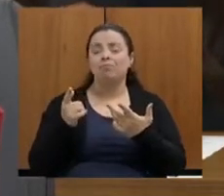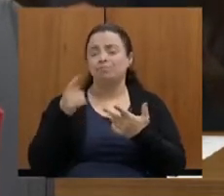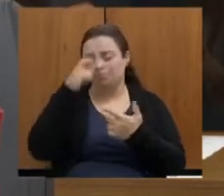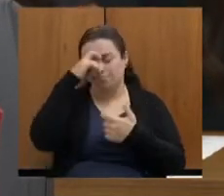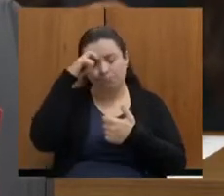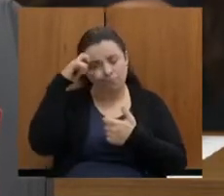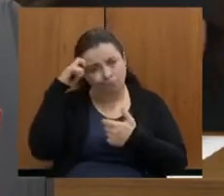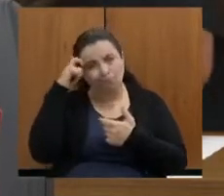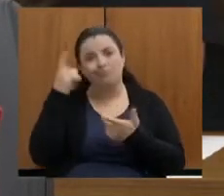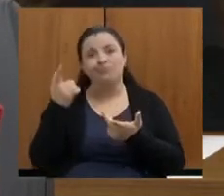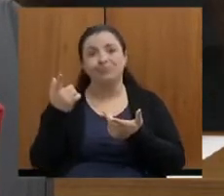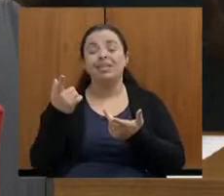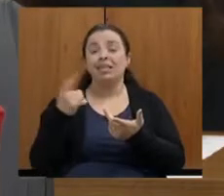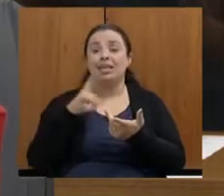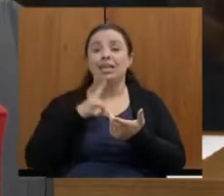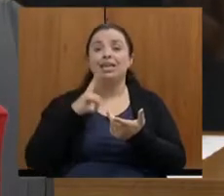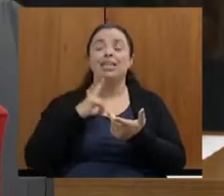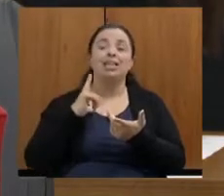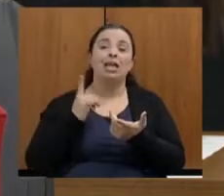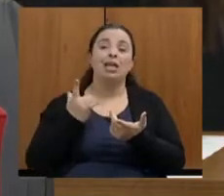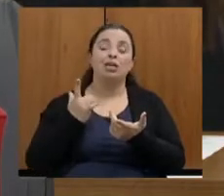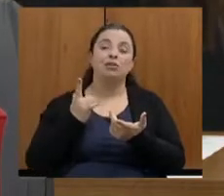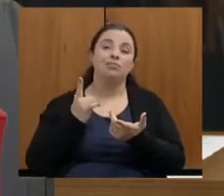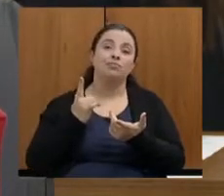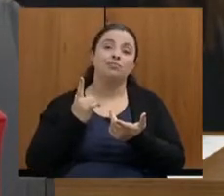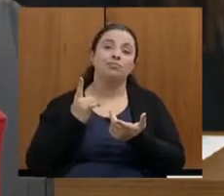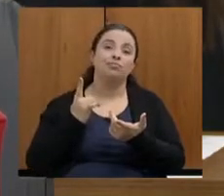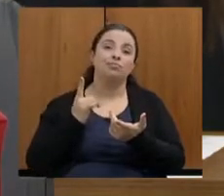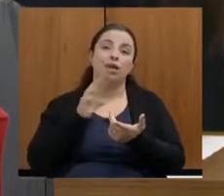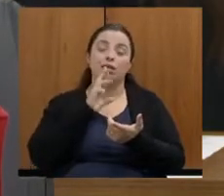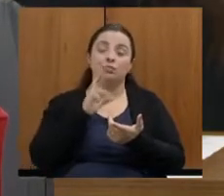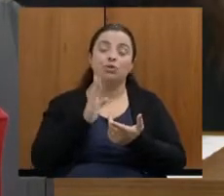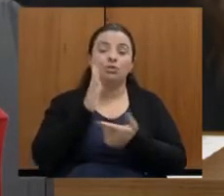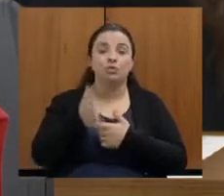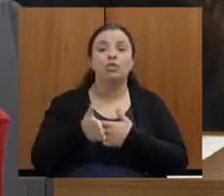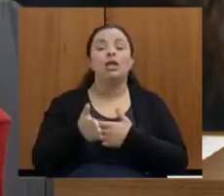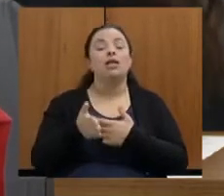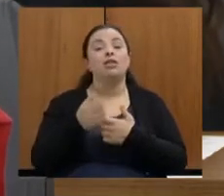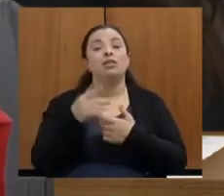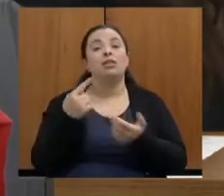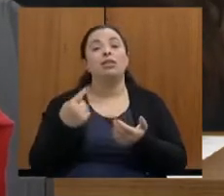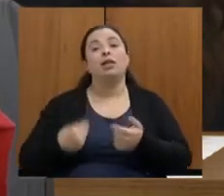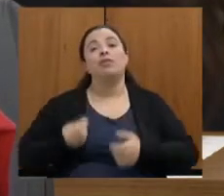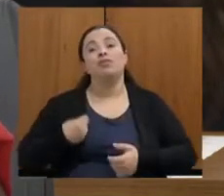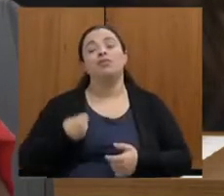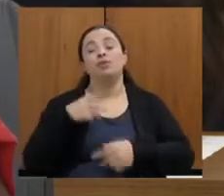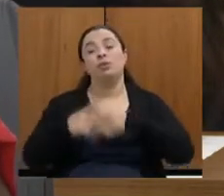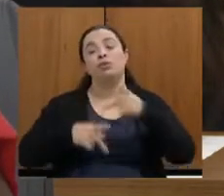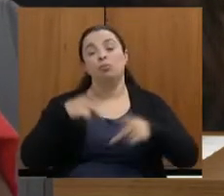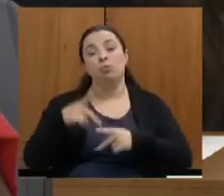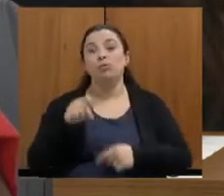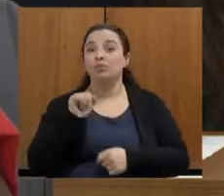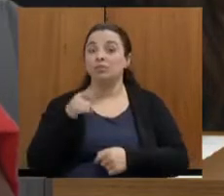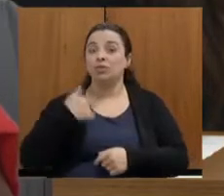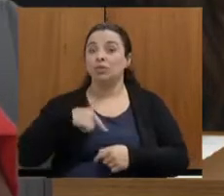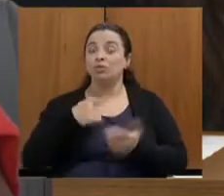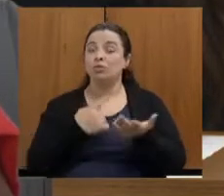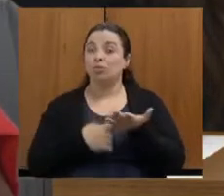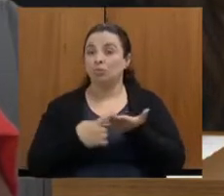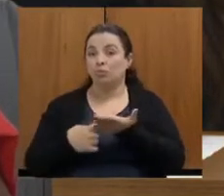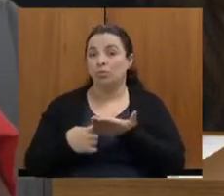a vida do povo quando nós temos compromisso social quando nós temos compromisso com a comunidade